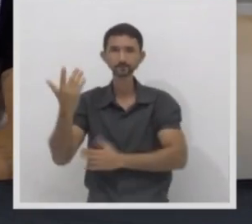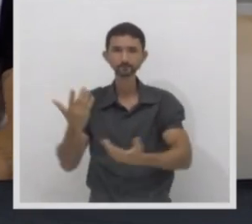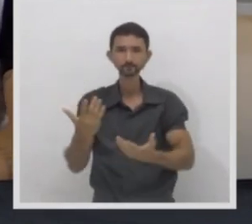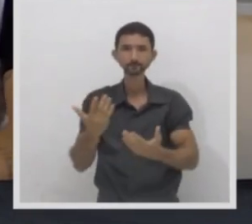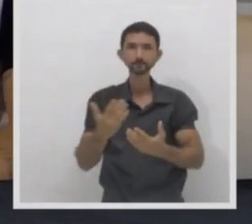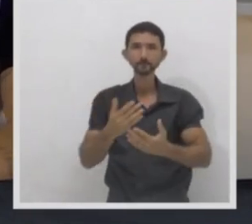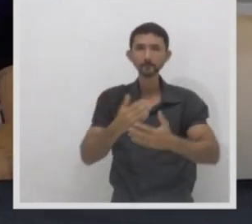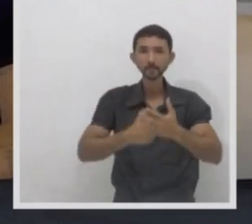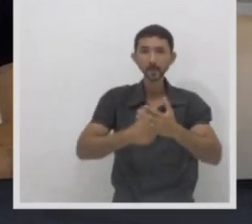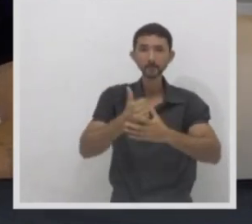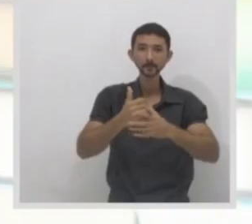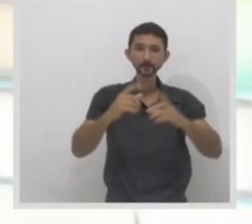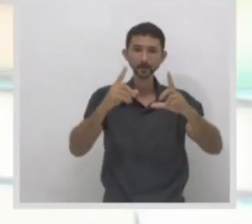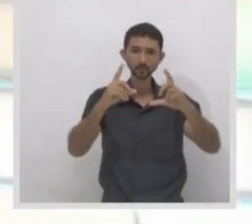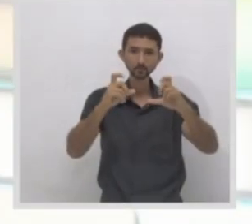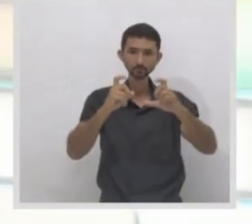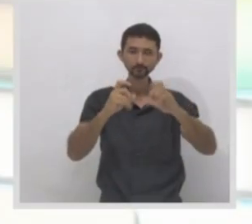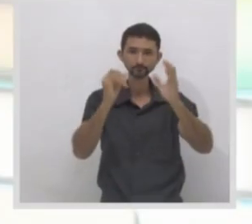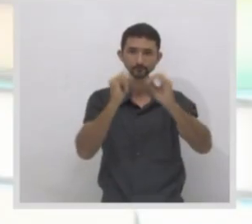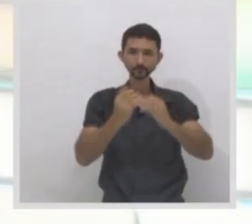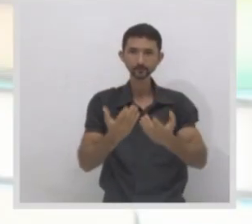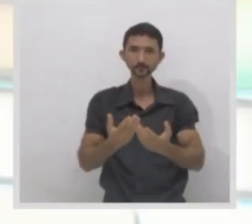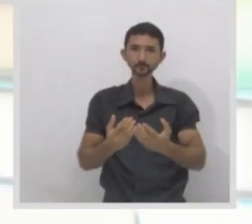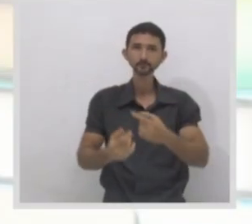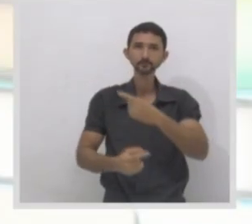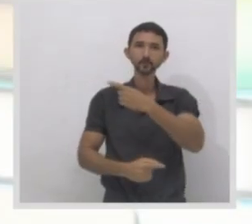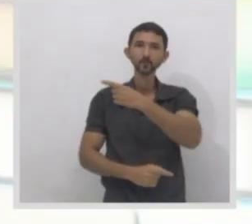imagem, né, nós temos